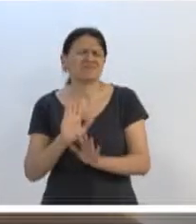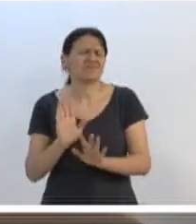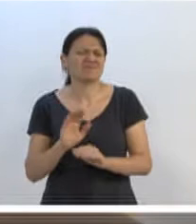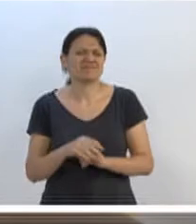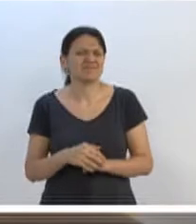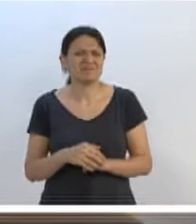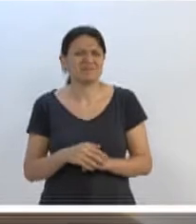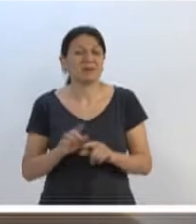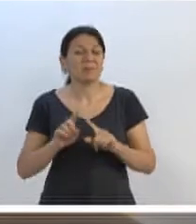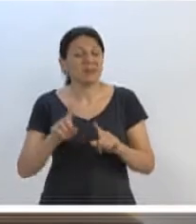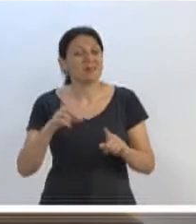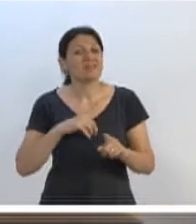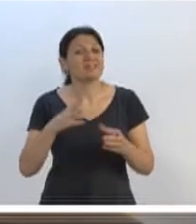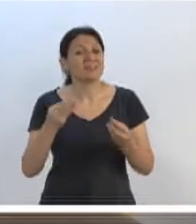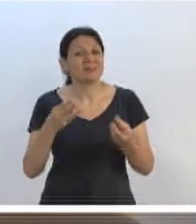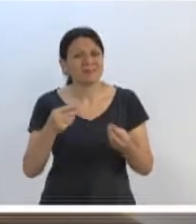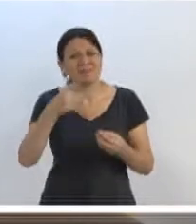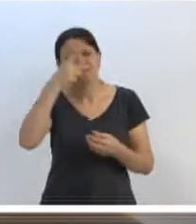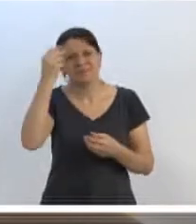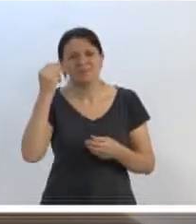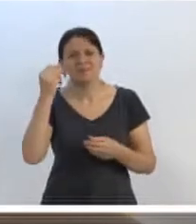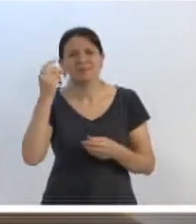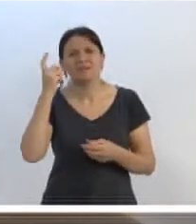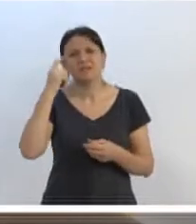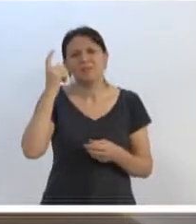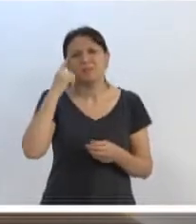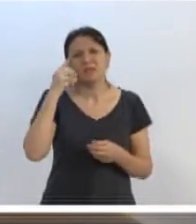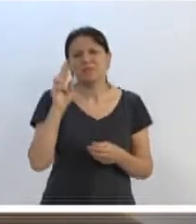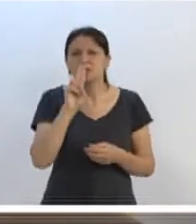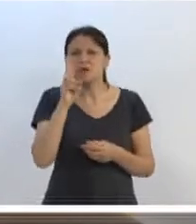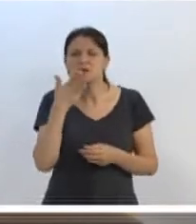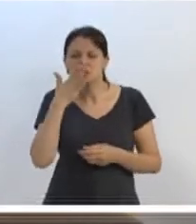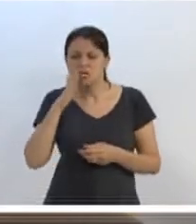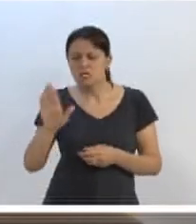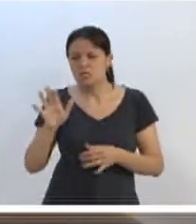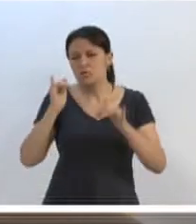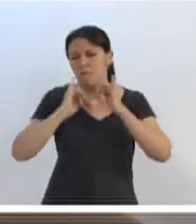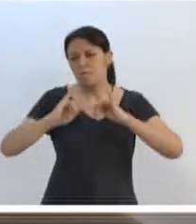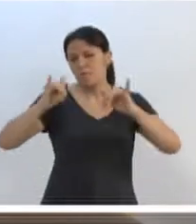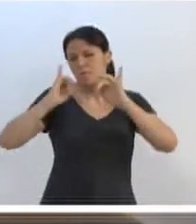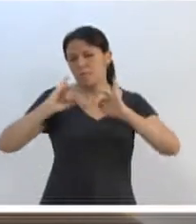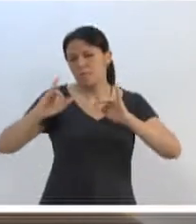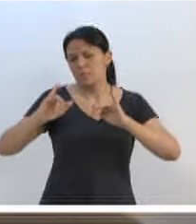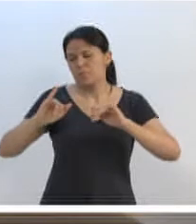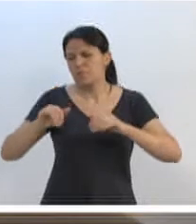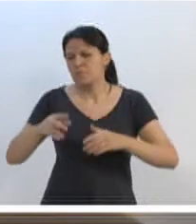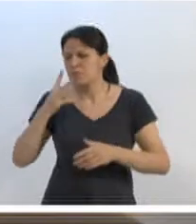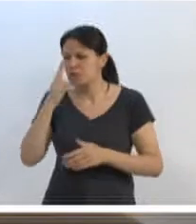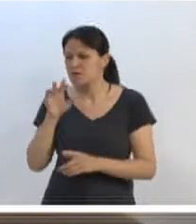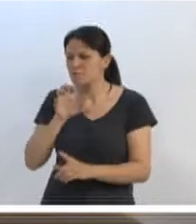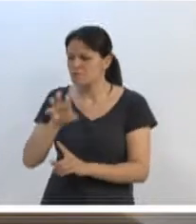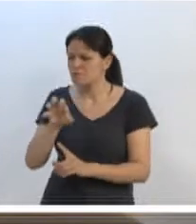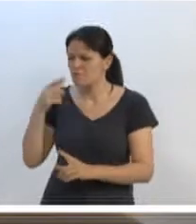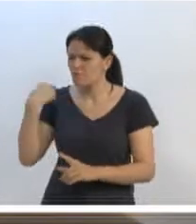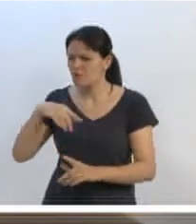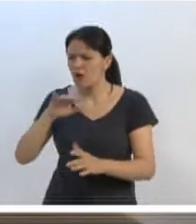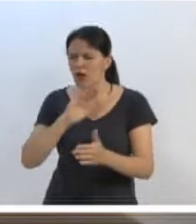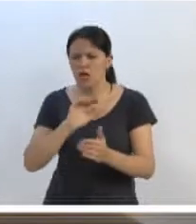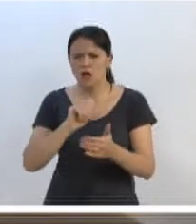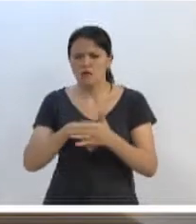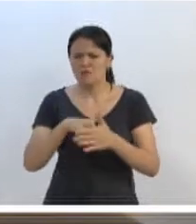que a gente está usando elas como fazer propaganda, está usando elas para fazer trabalho forçado, jogar bola.